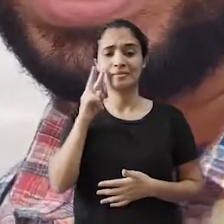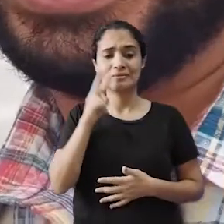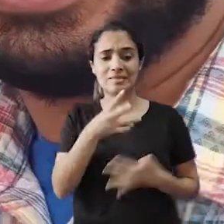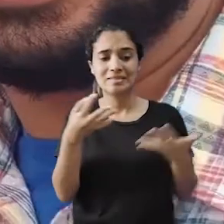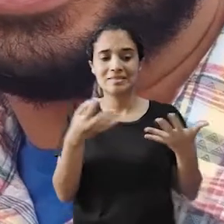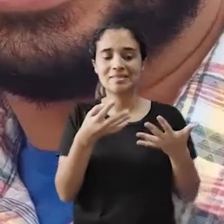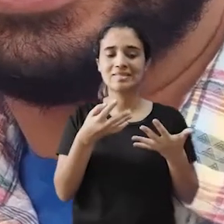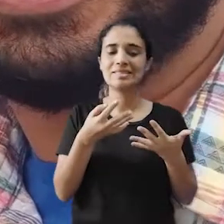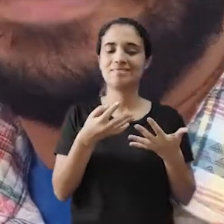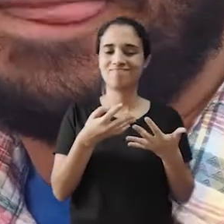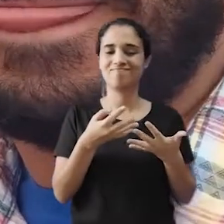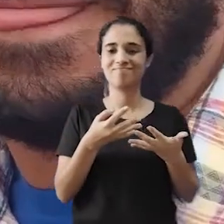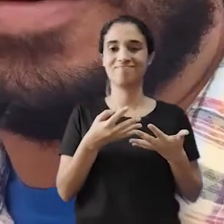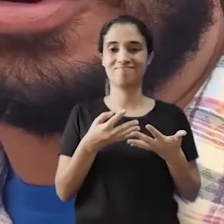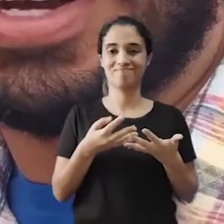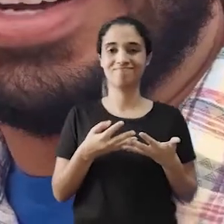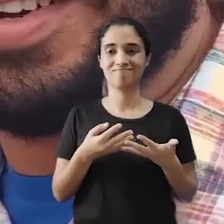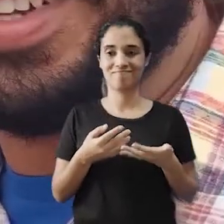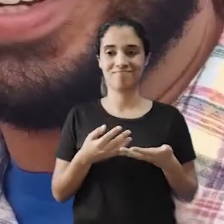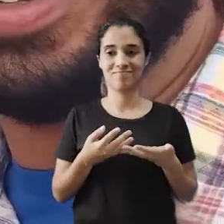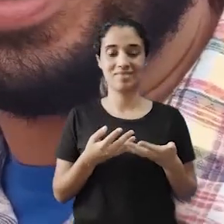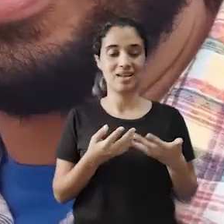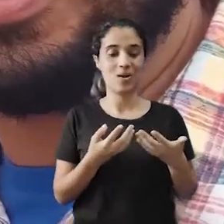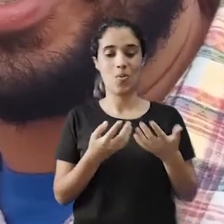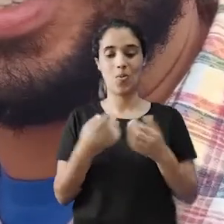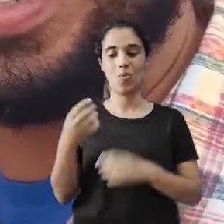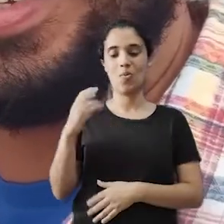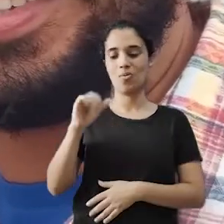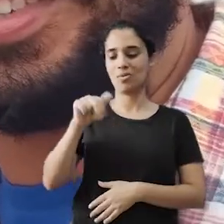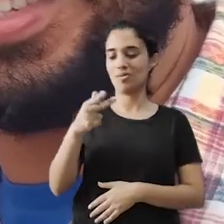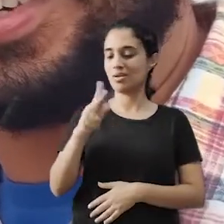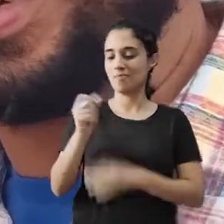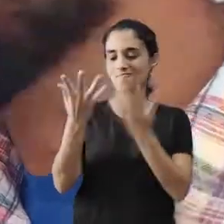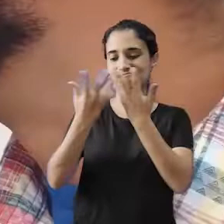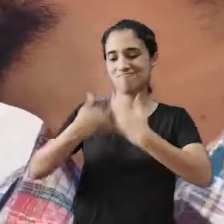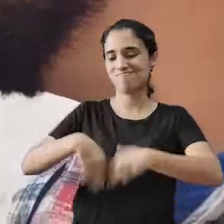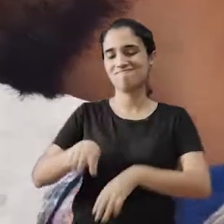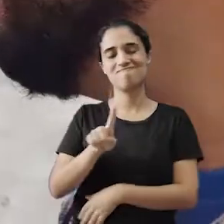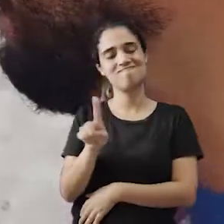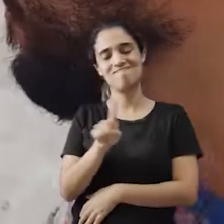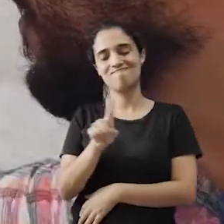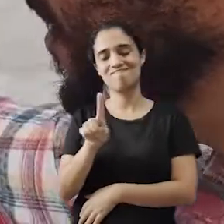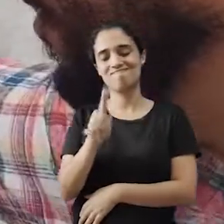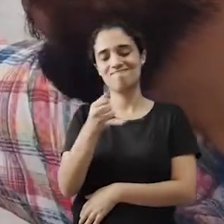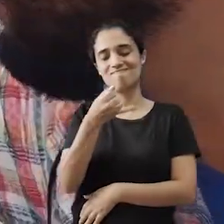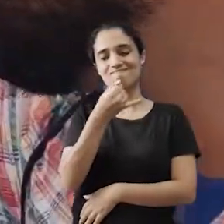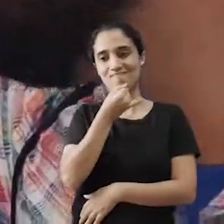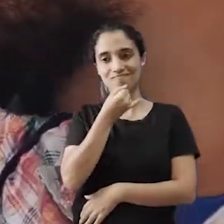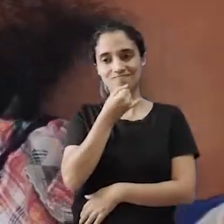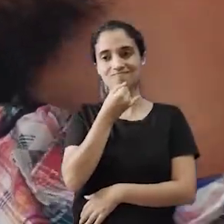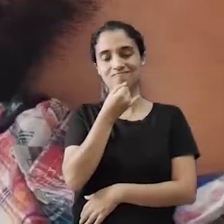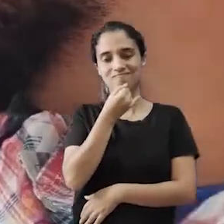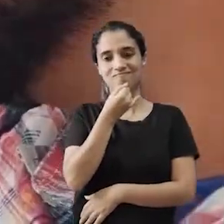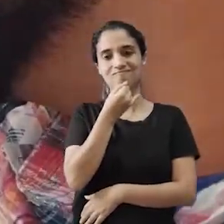Acabei de ver aqui que o canhão, ele não tá funcionando às 12 horas.